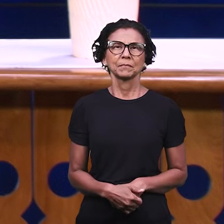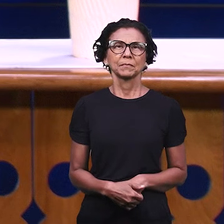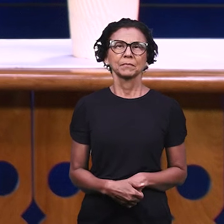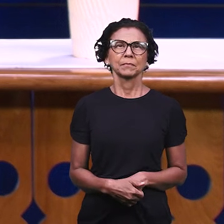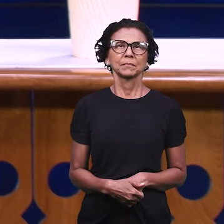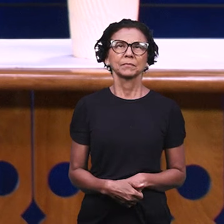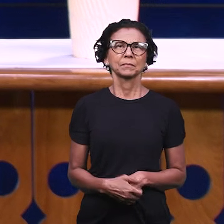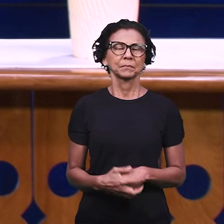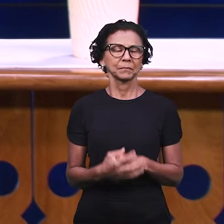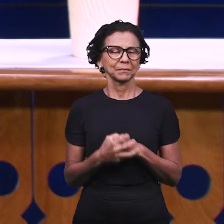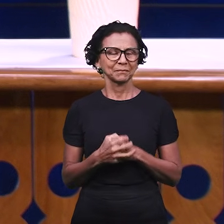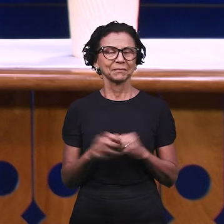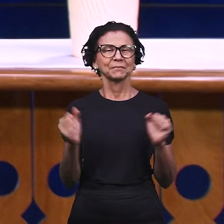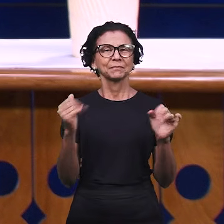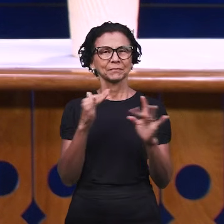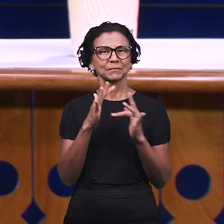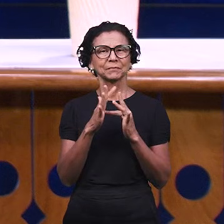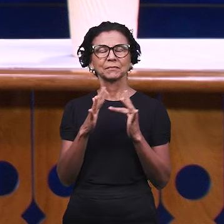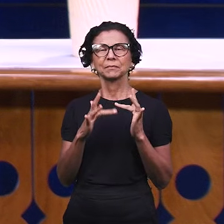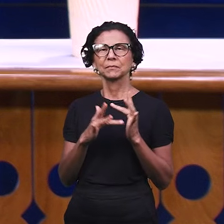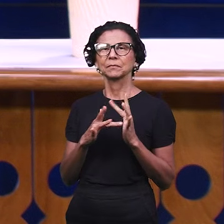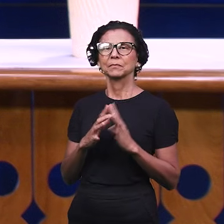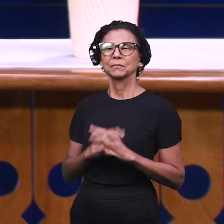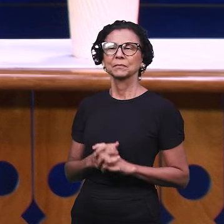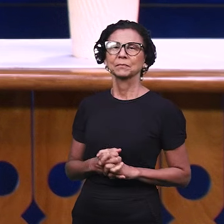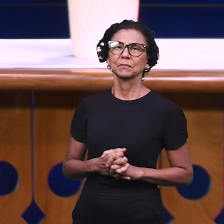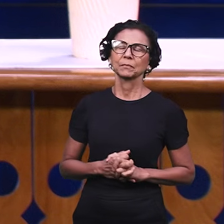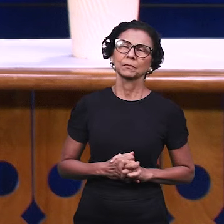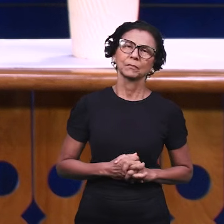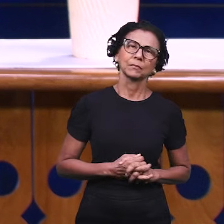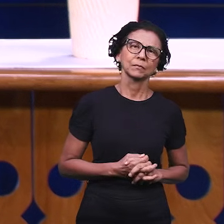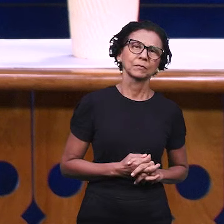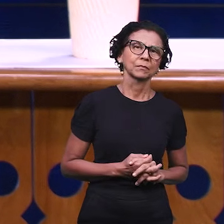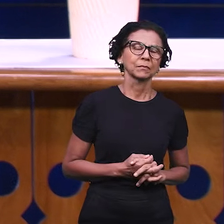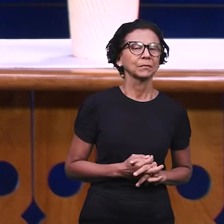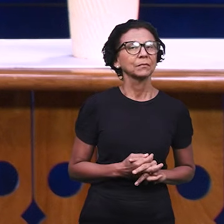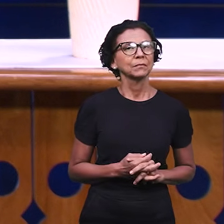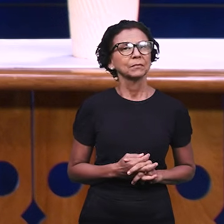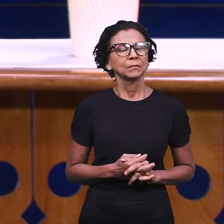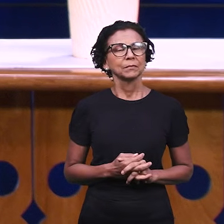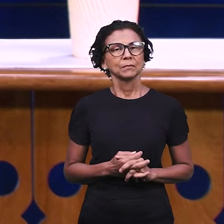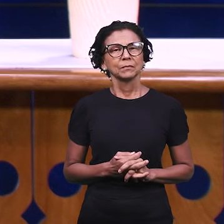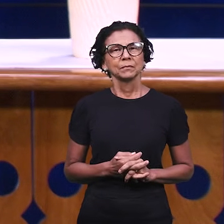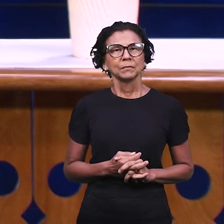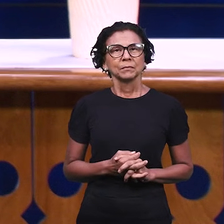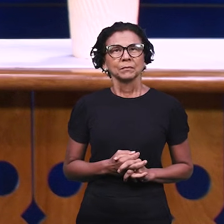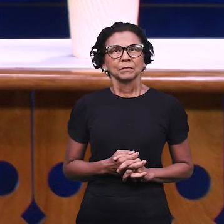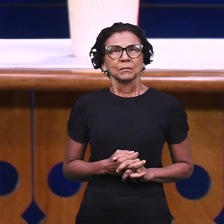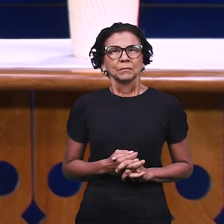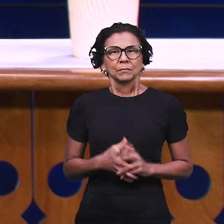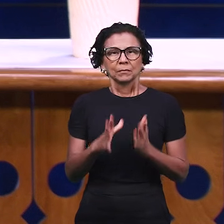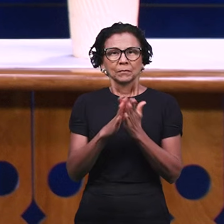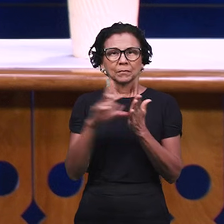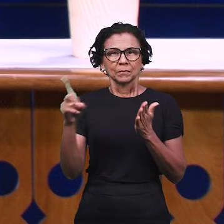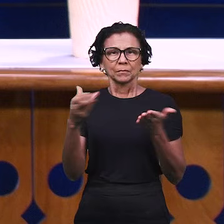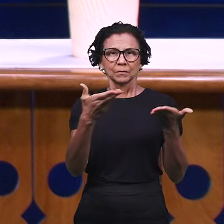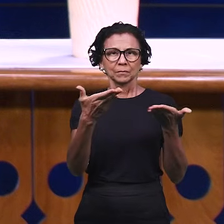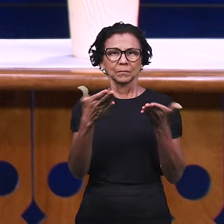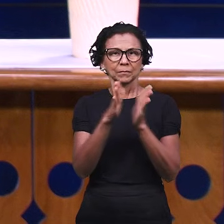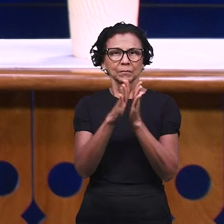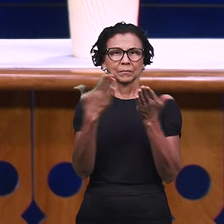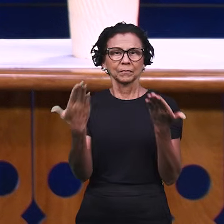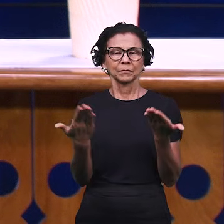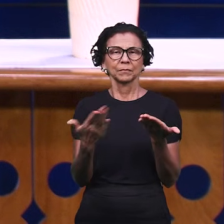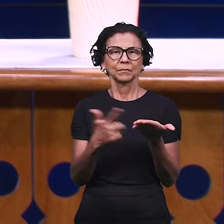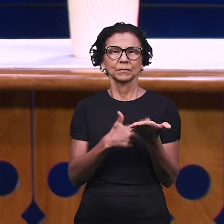Amém. Glória a Jesus. E agora, eu convido aqueles que tiverem as suas Bíblias para nós abrirmos a palavra do Senhor no livro de